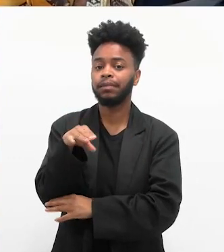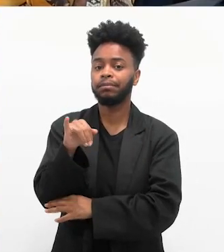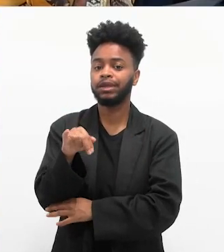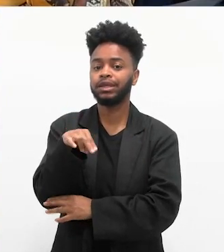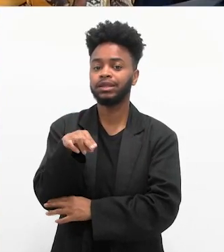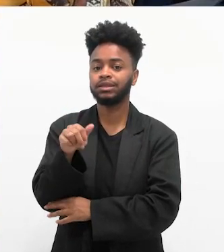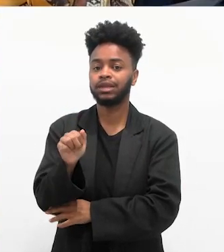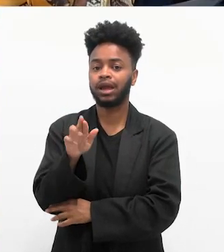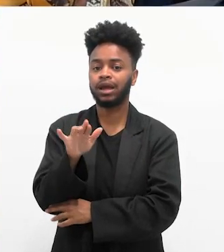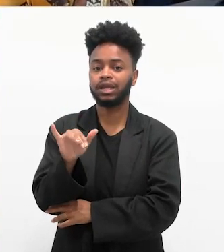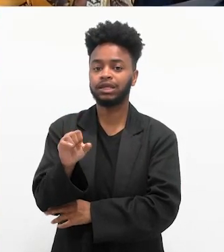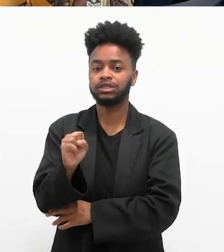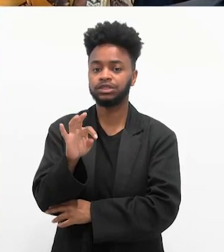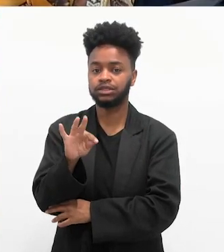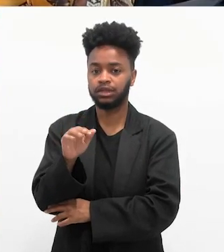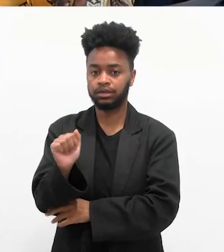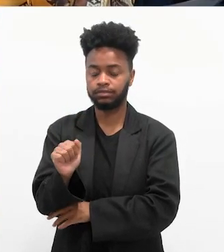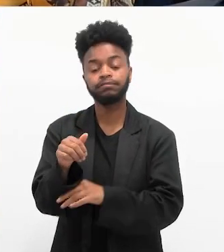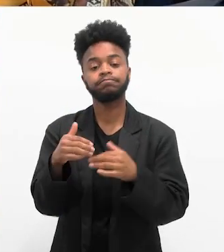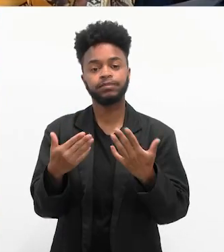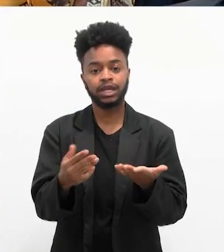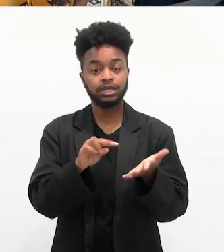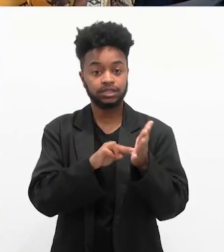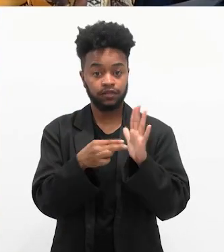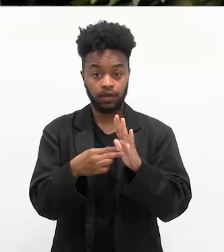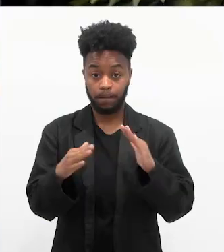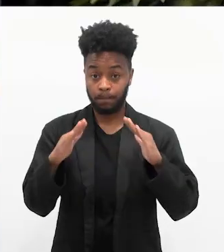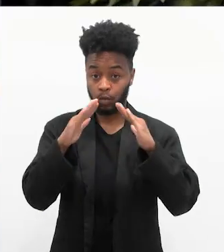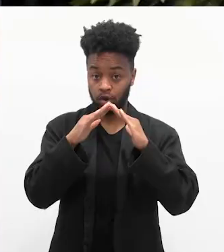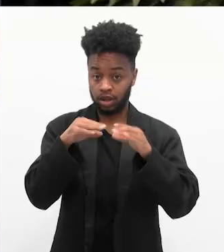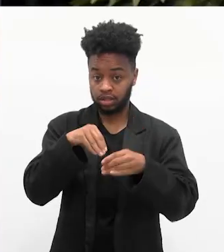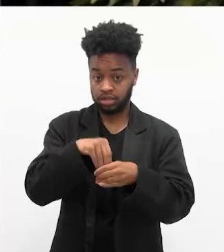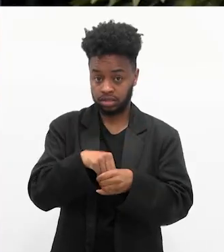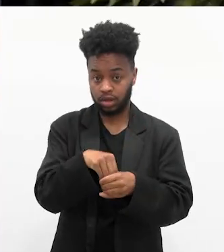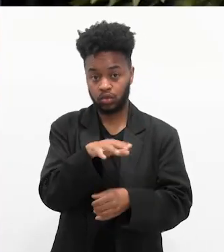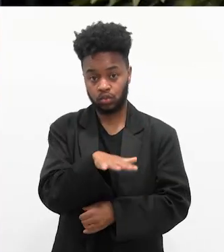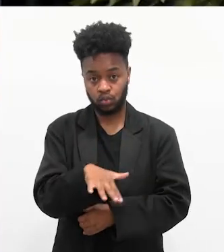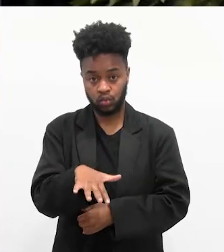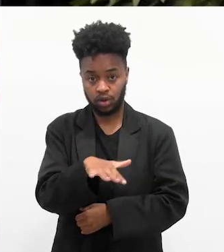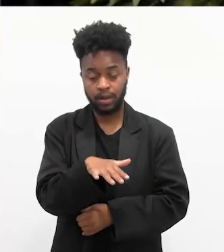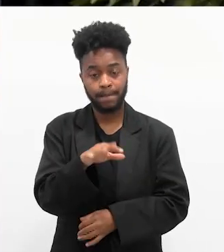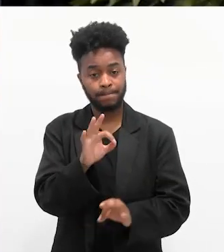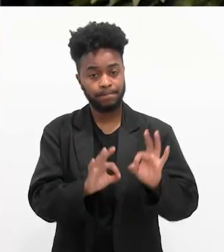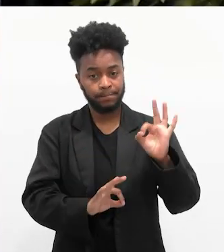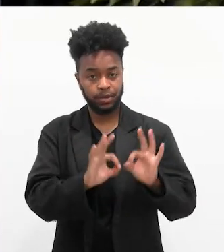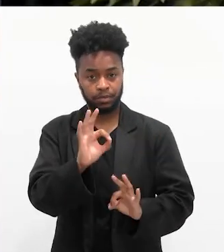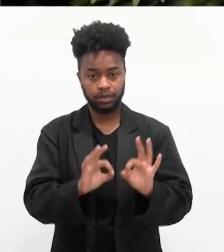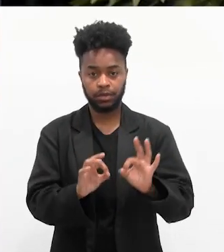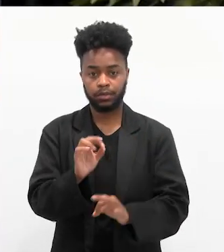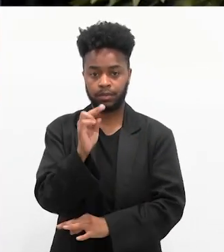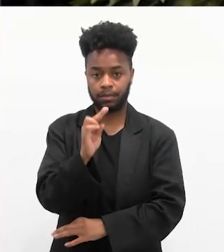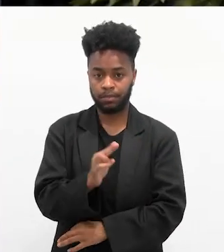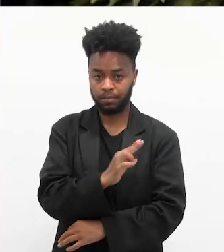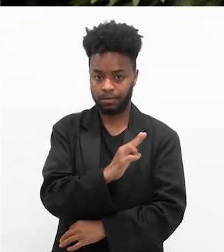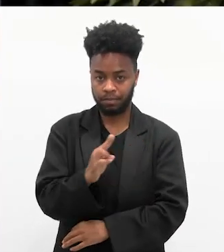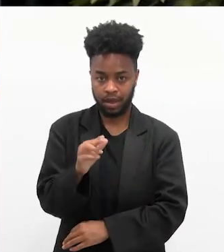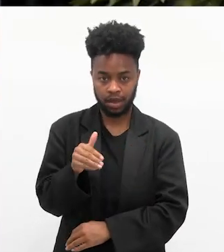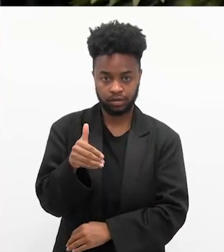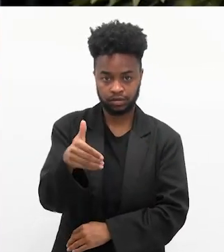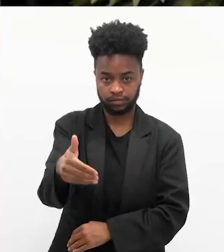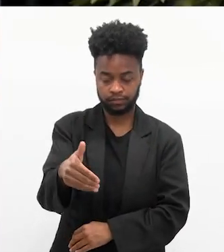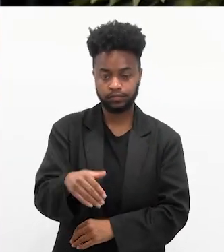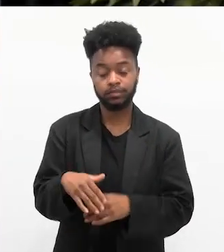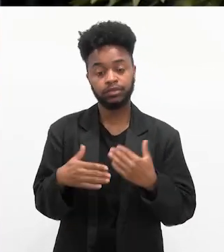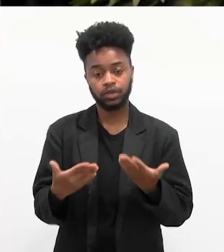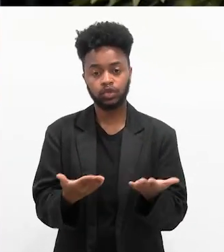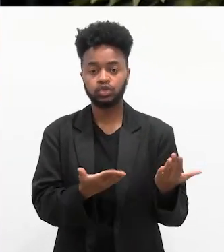seminarista? Sim, ser seminarista é estar morando num seminário, se preparando para ser padre. Então